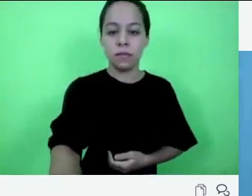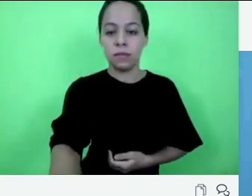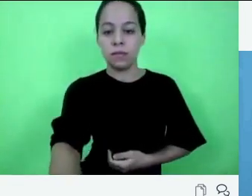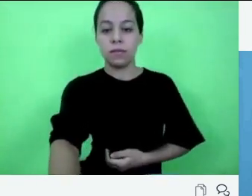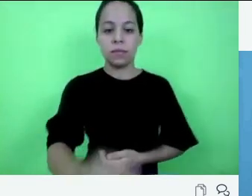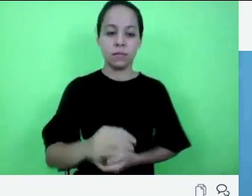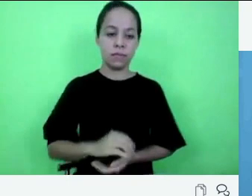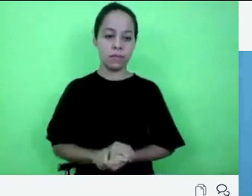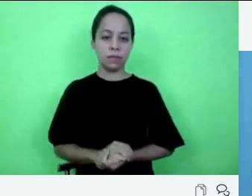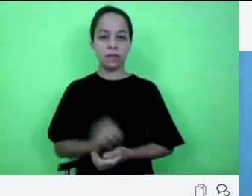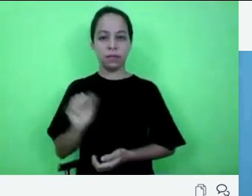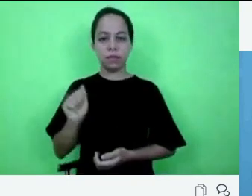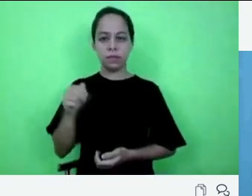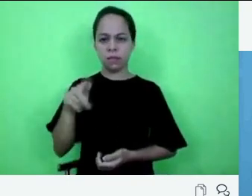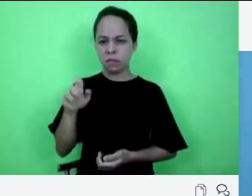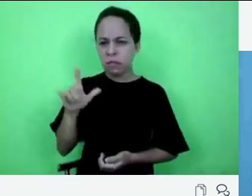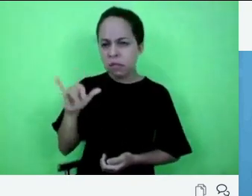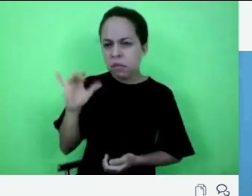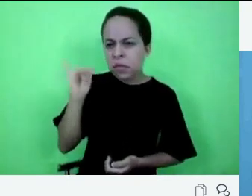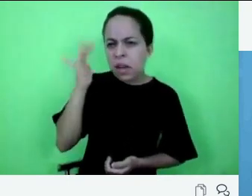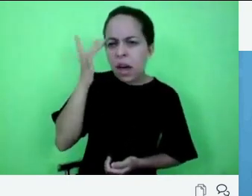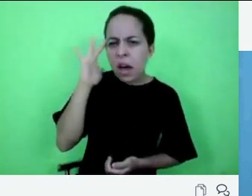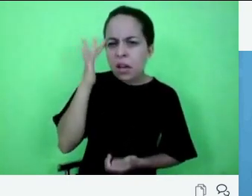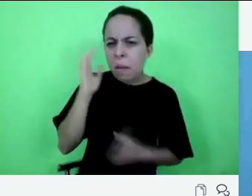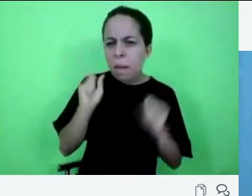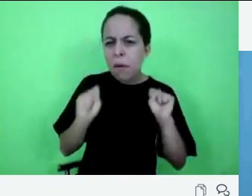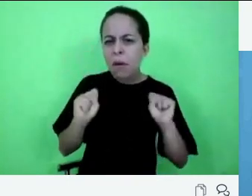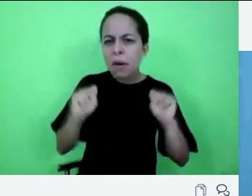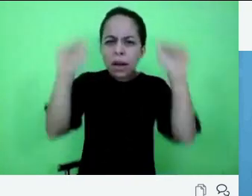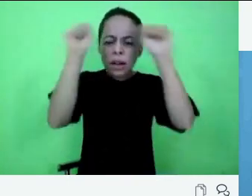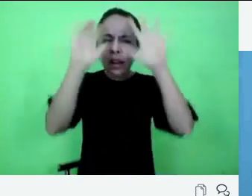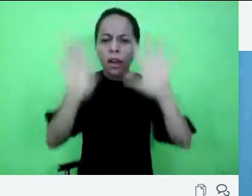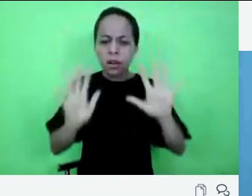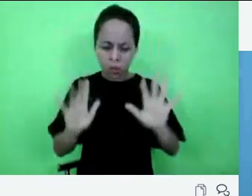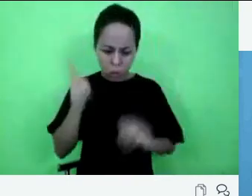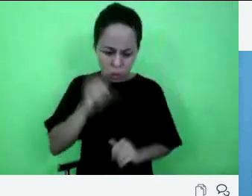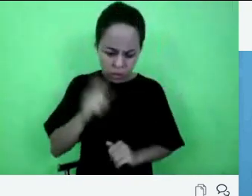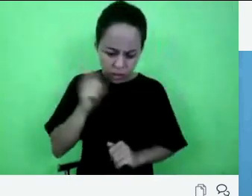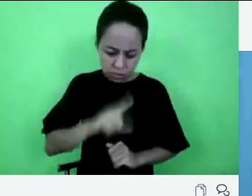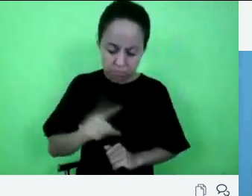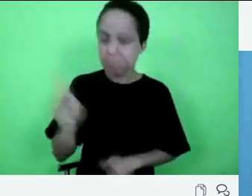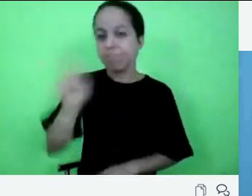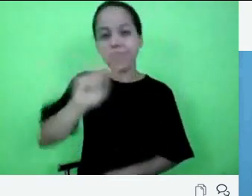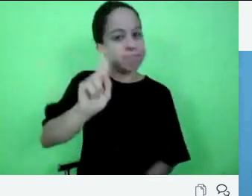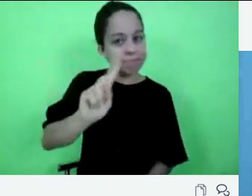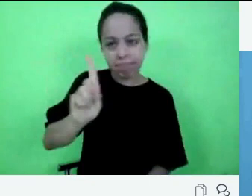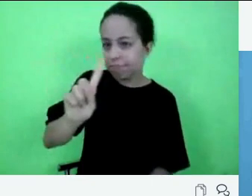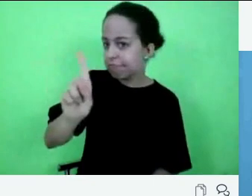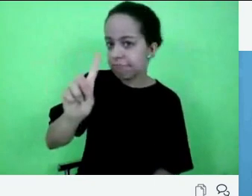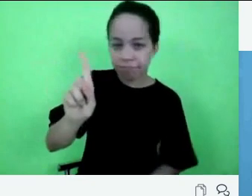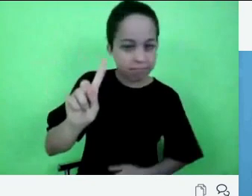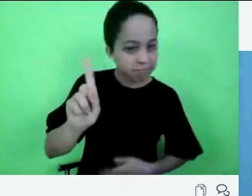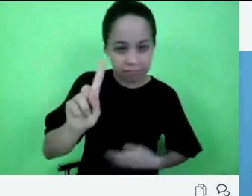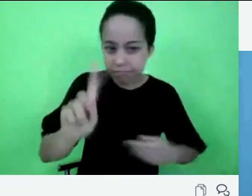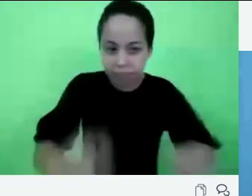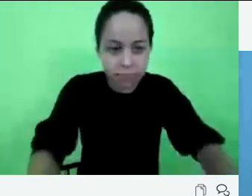Angélica, eu acho que pode, né? Mas só um minutinho, Clara, ele conseguiu acessar? Eu não sei o nome dele.